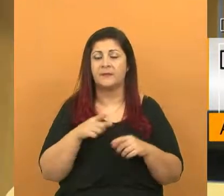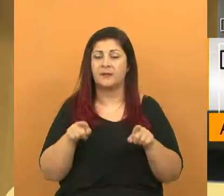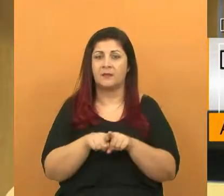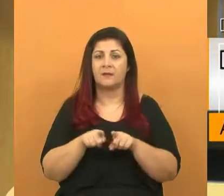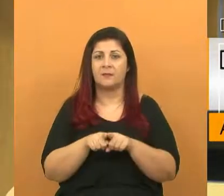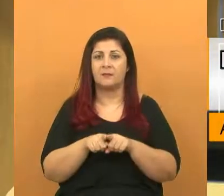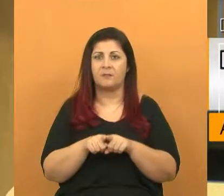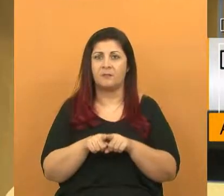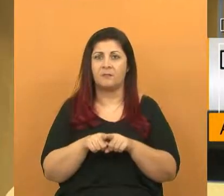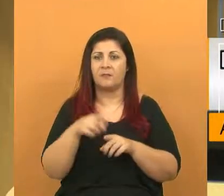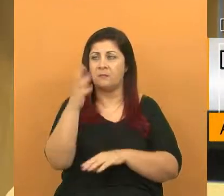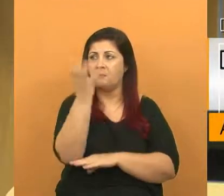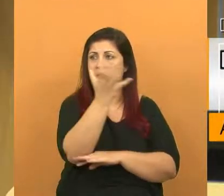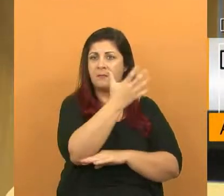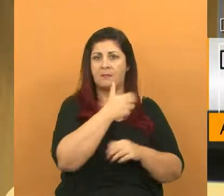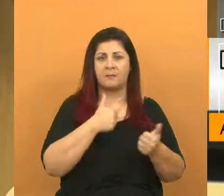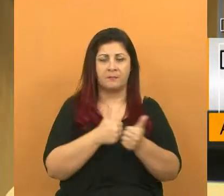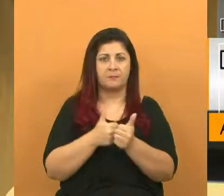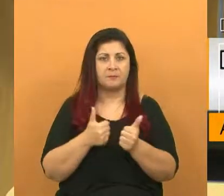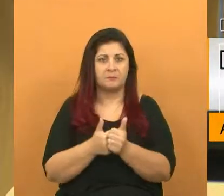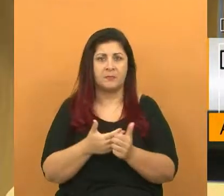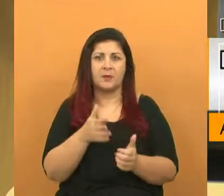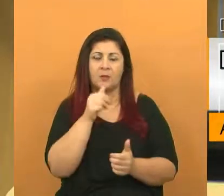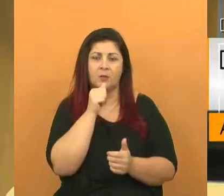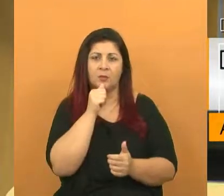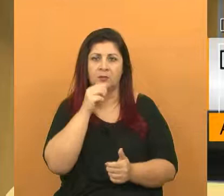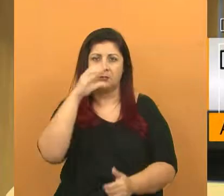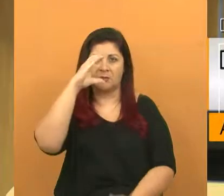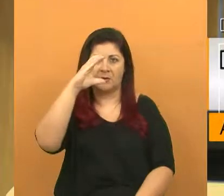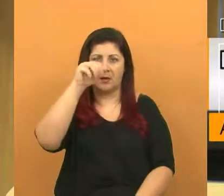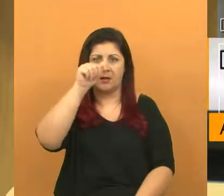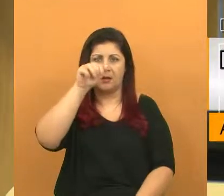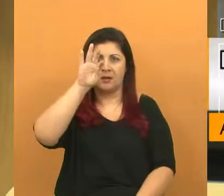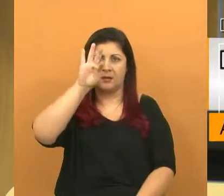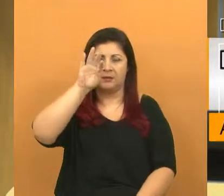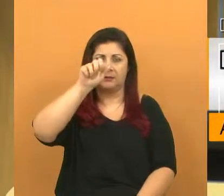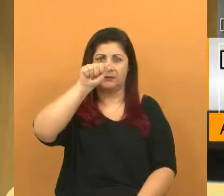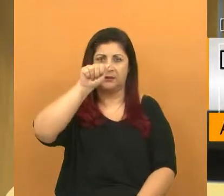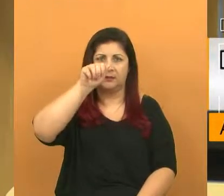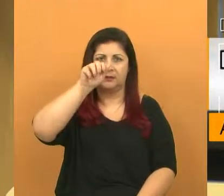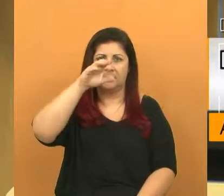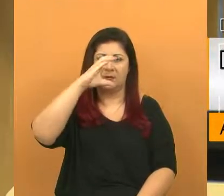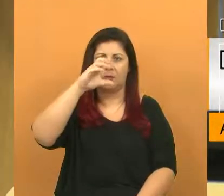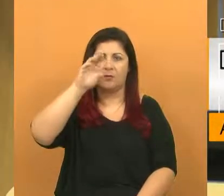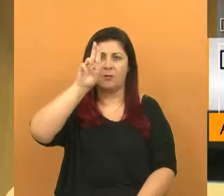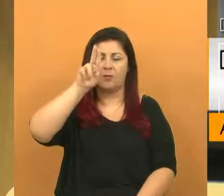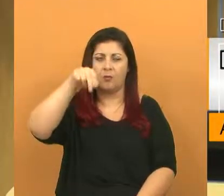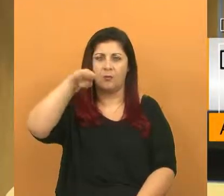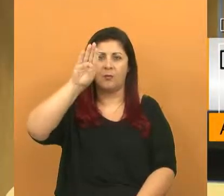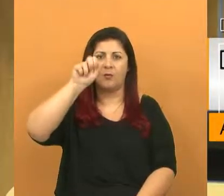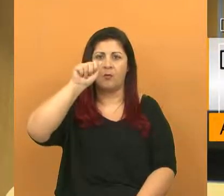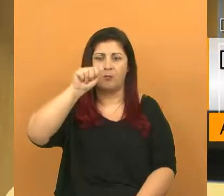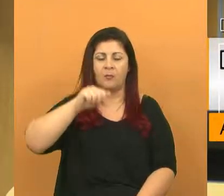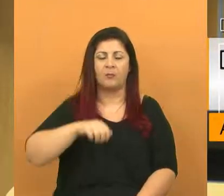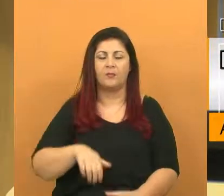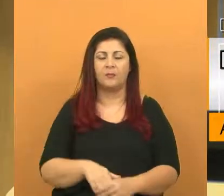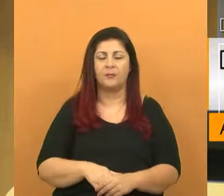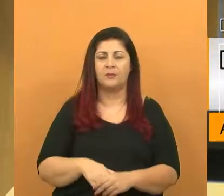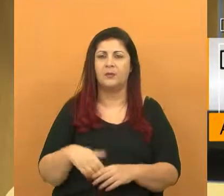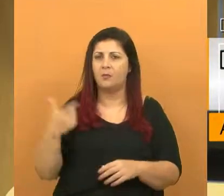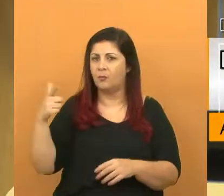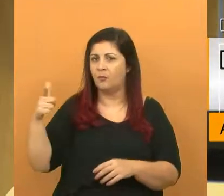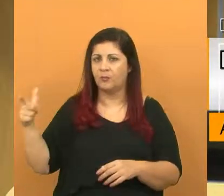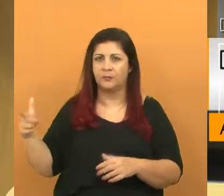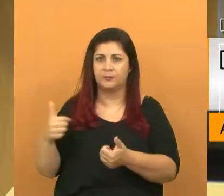redor dos quais se destacam o parque de kata catacumba o parque de cantagalo e o parque dos patins na